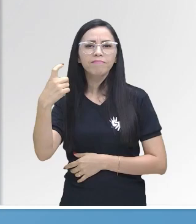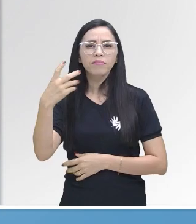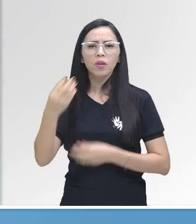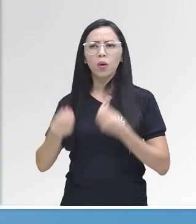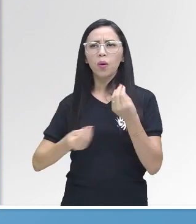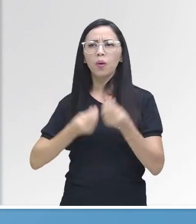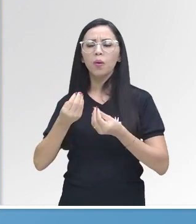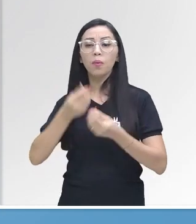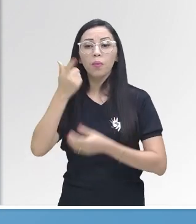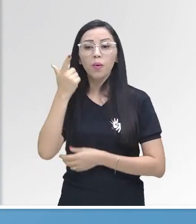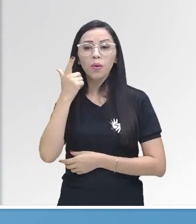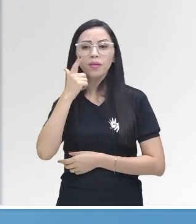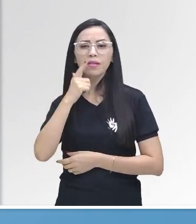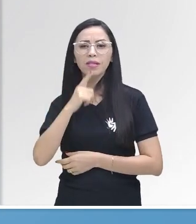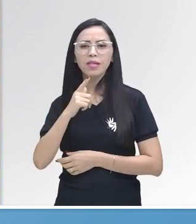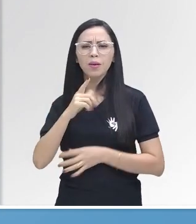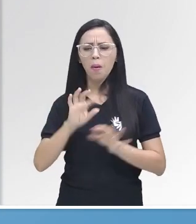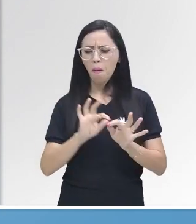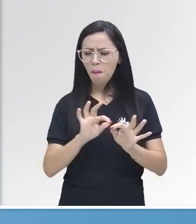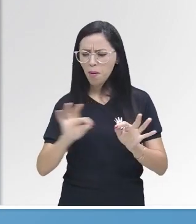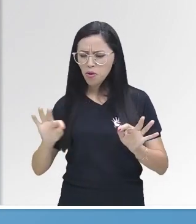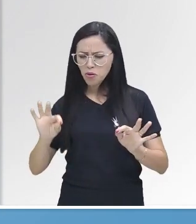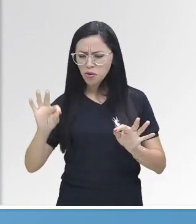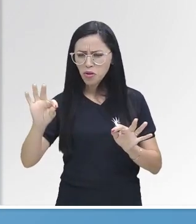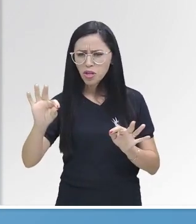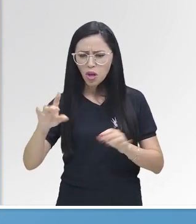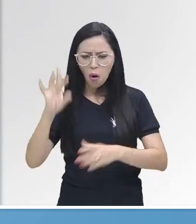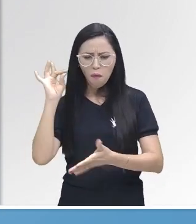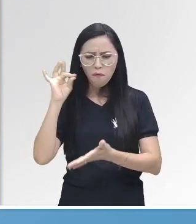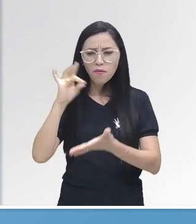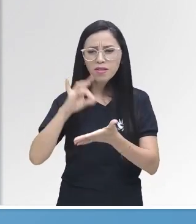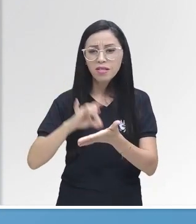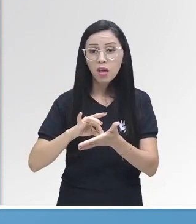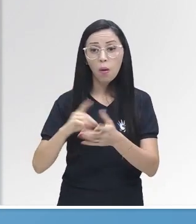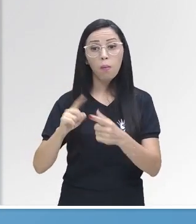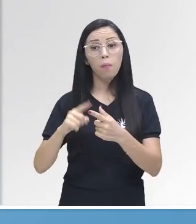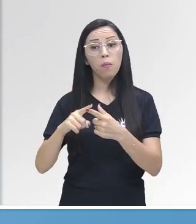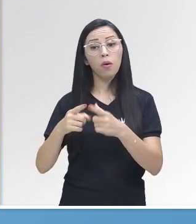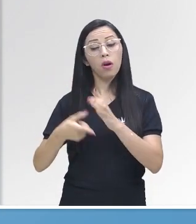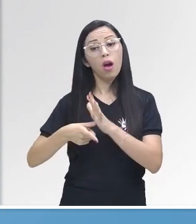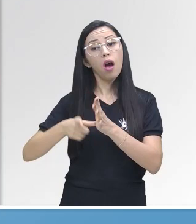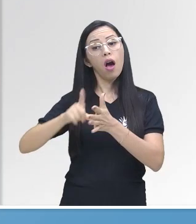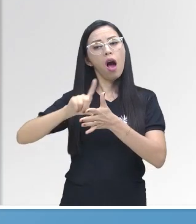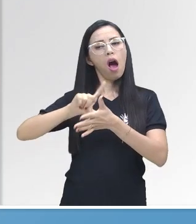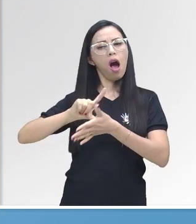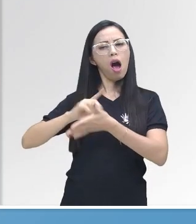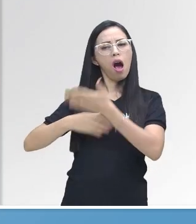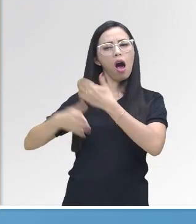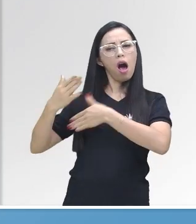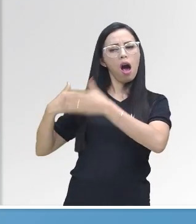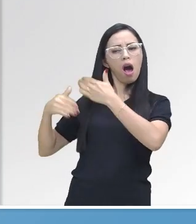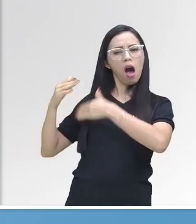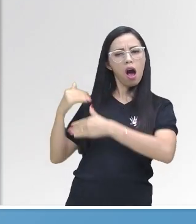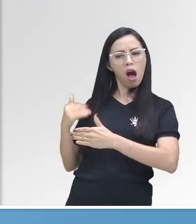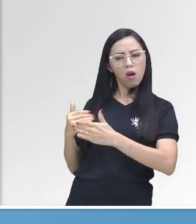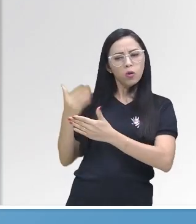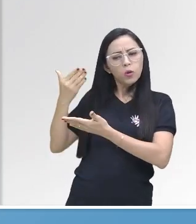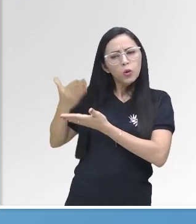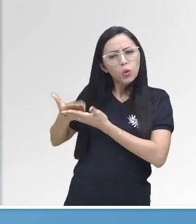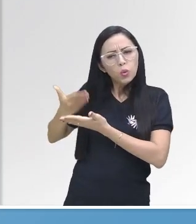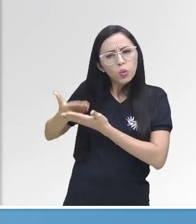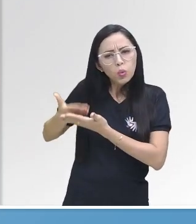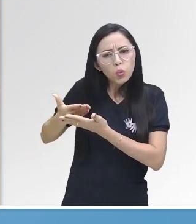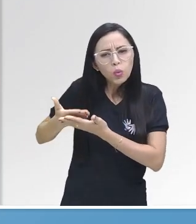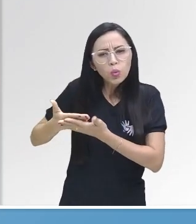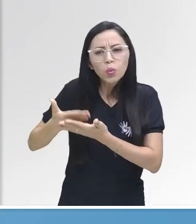medidas padronizadas? Pois é, vieram todos no estudo antes, né? Todos os estudos, vieram também divergência,